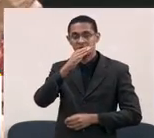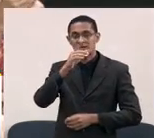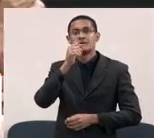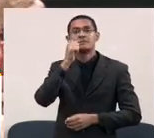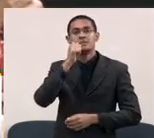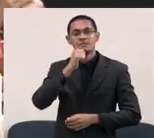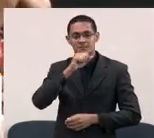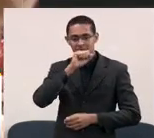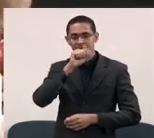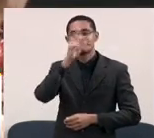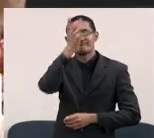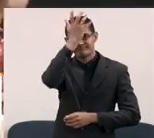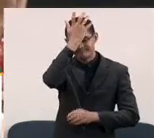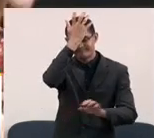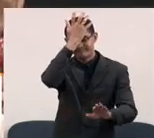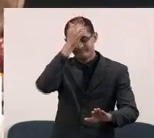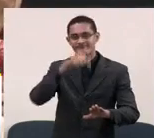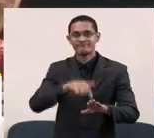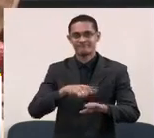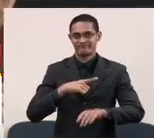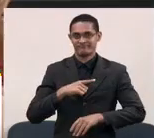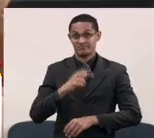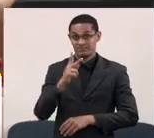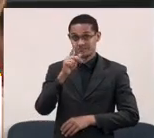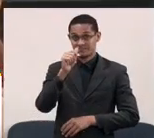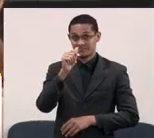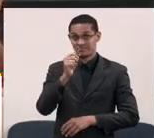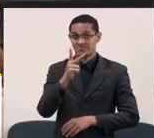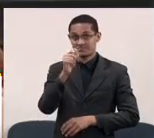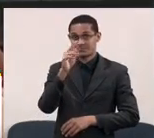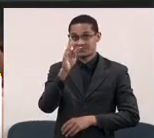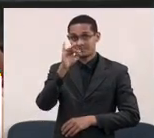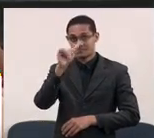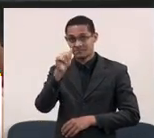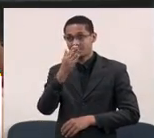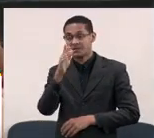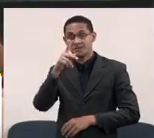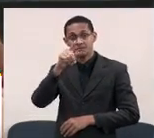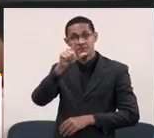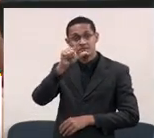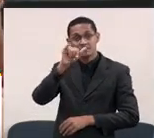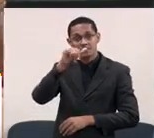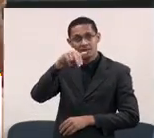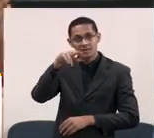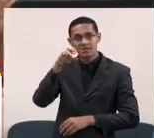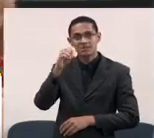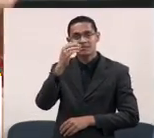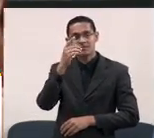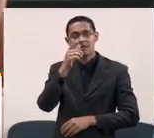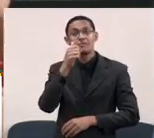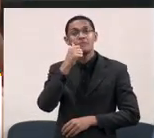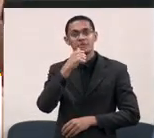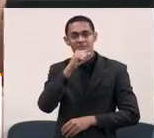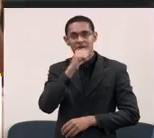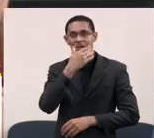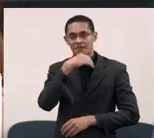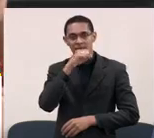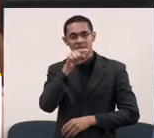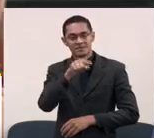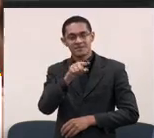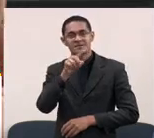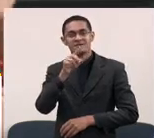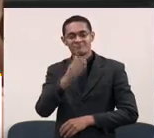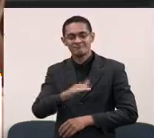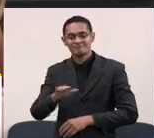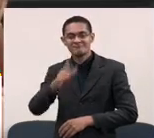criança autista. A Catiane e o Plínio, que são pais do Vitor. Muito obrigada pela presença de vocês.